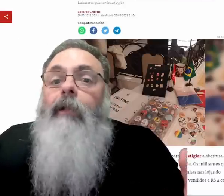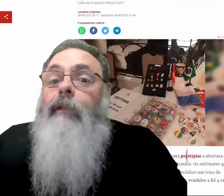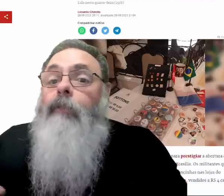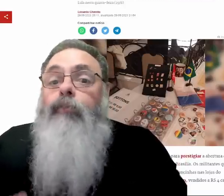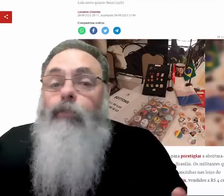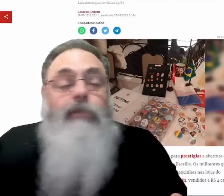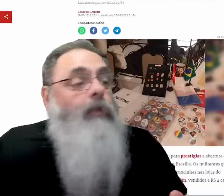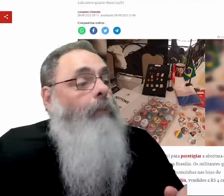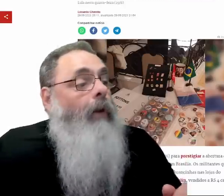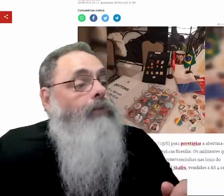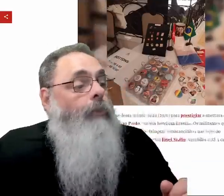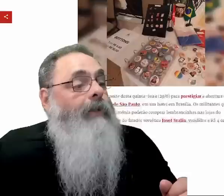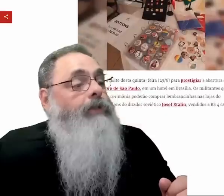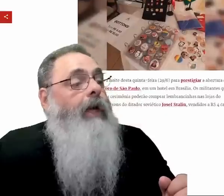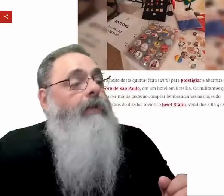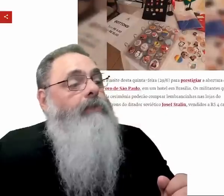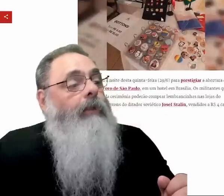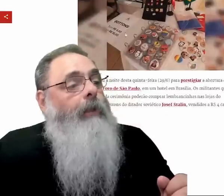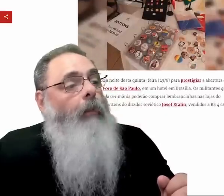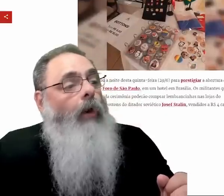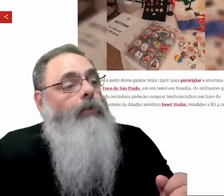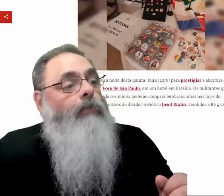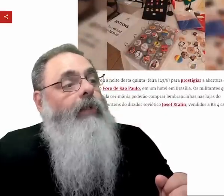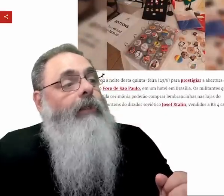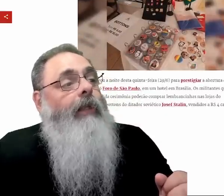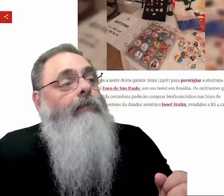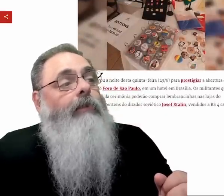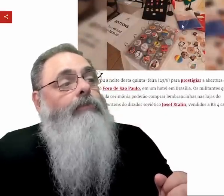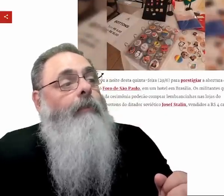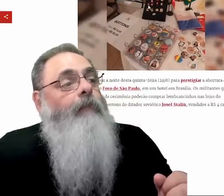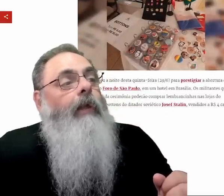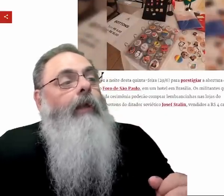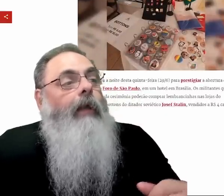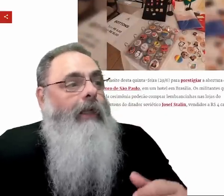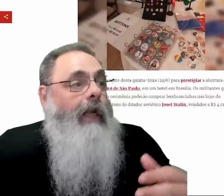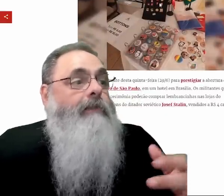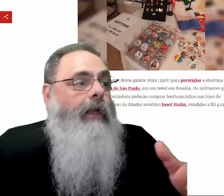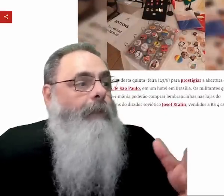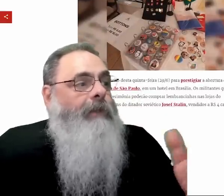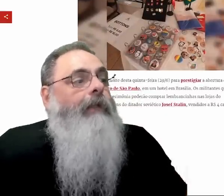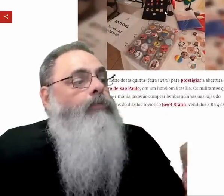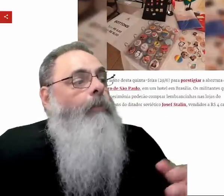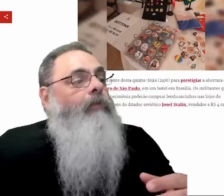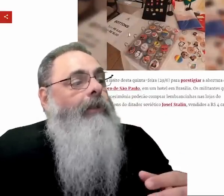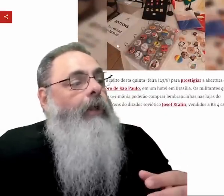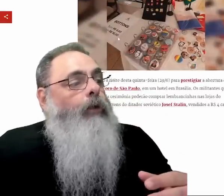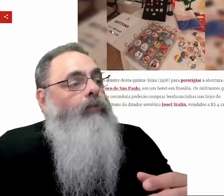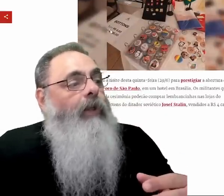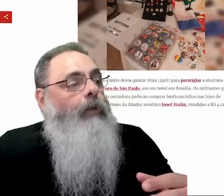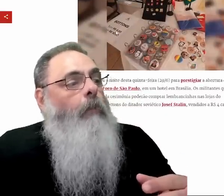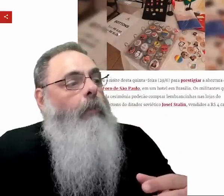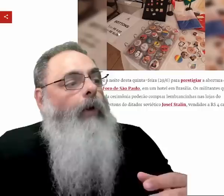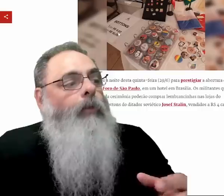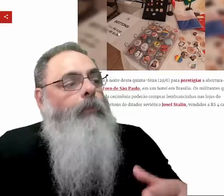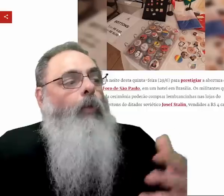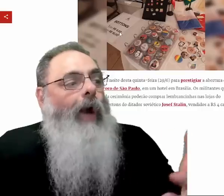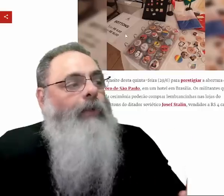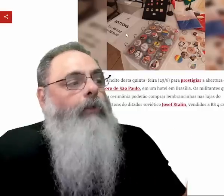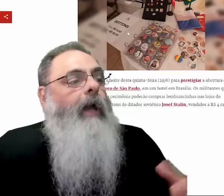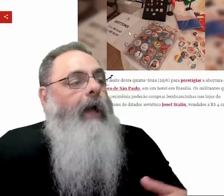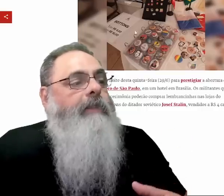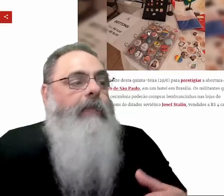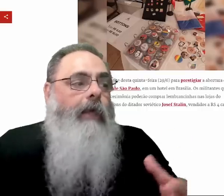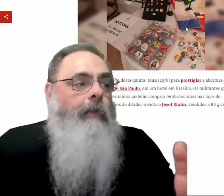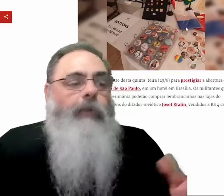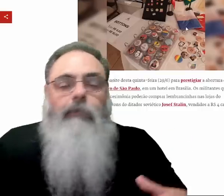lá no foro de São Paulo São homenageados vendendo Olha só aliás né capitalismo malvadão aqui vendendo um bota um por